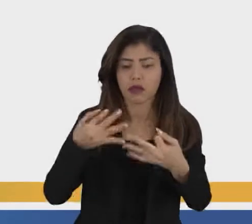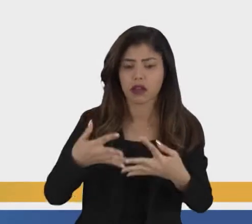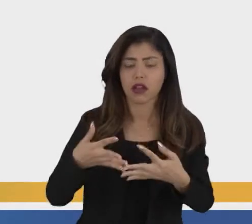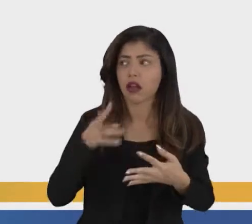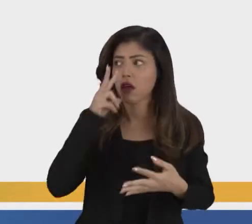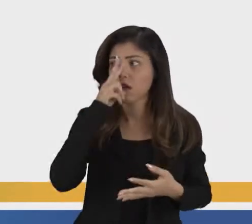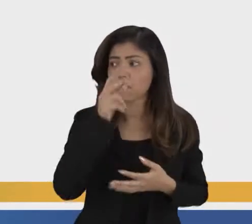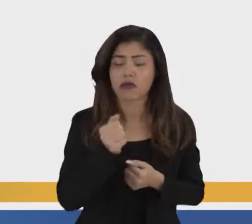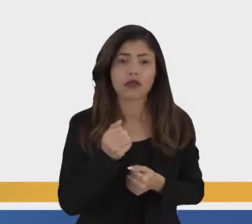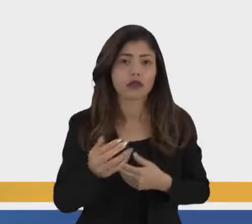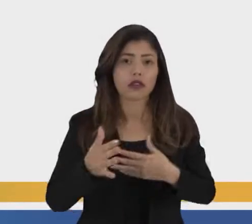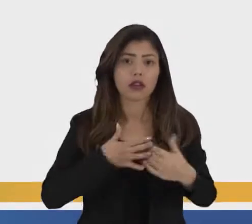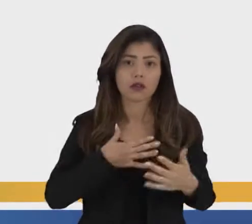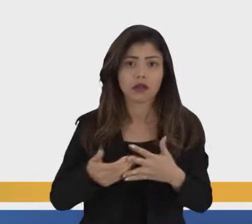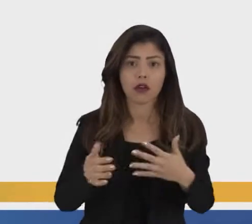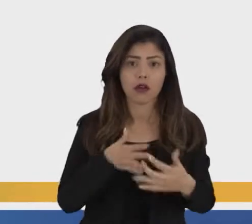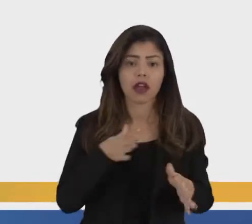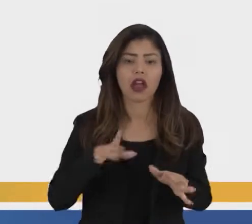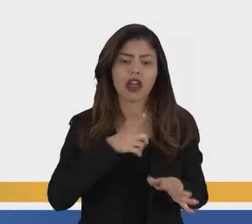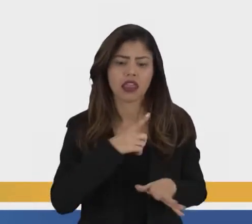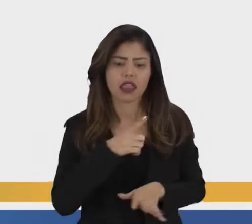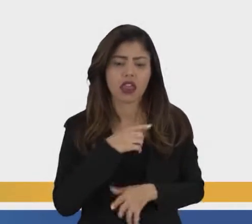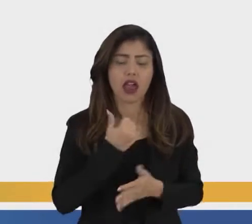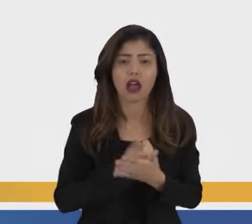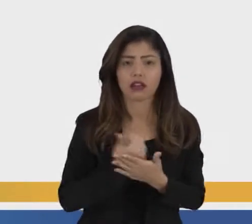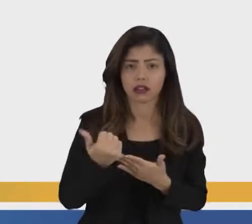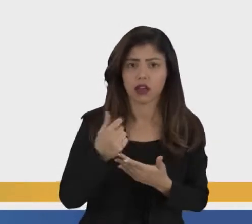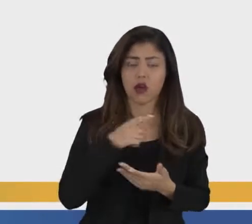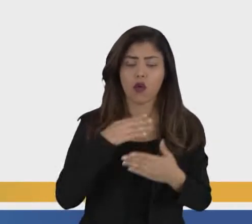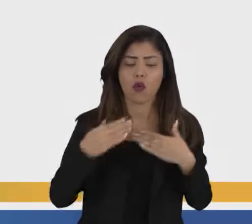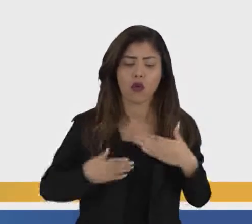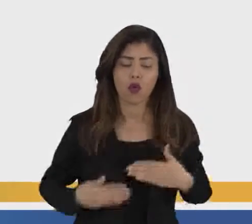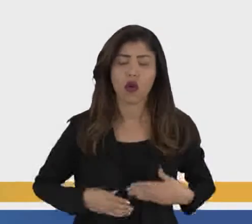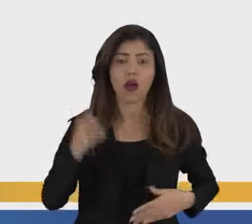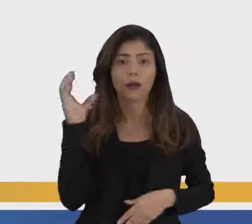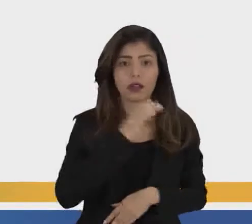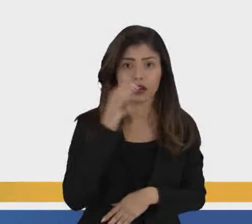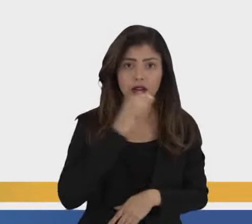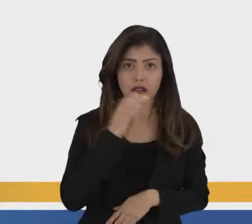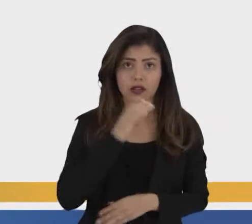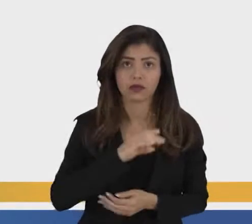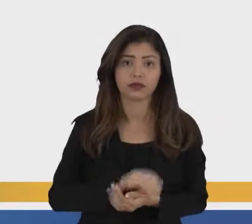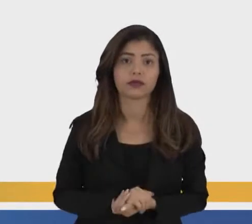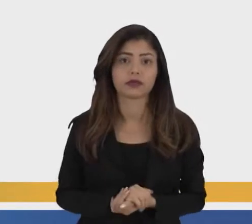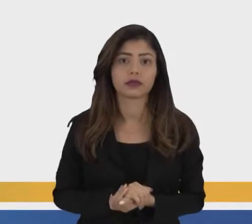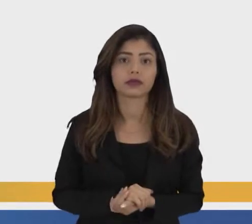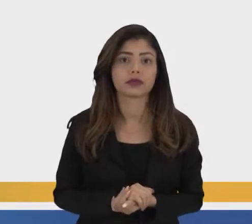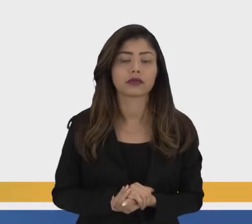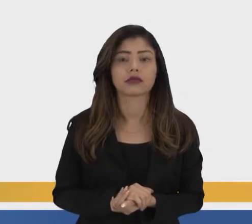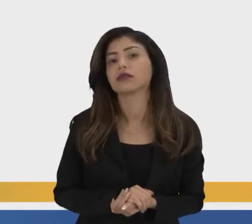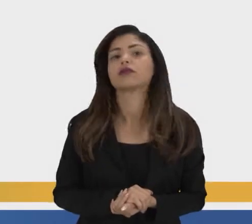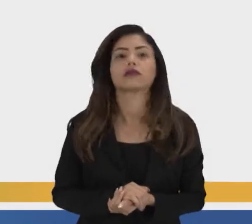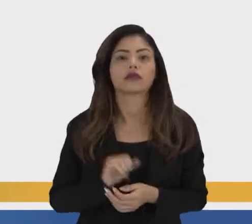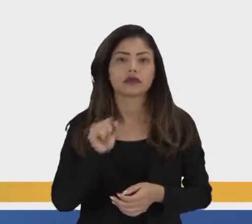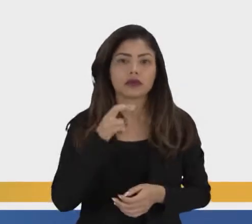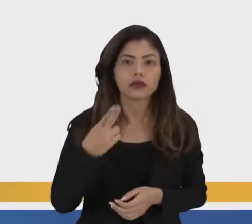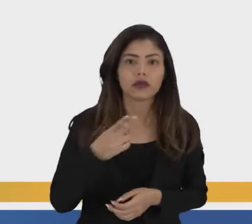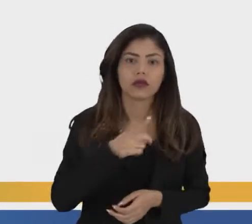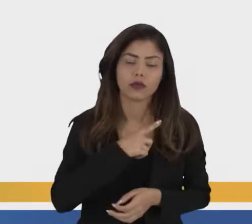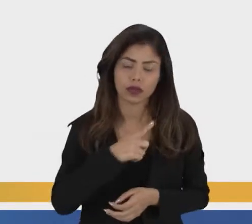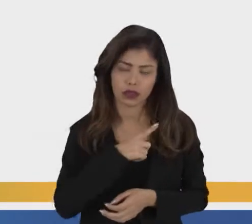é qualquer agente capaz de produzir num corpo aceleração ou uma